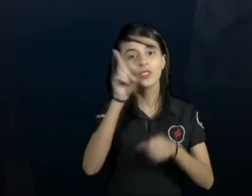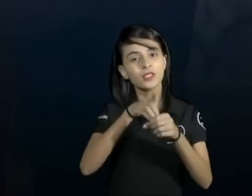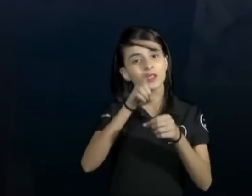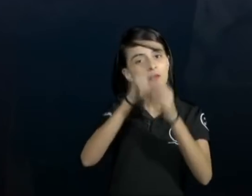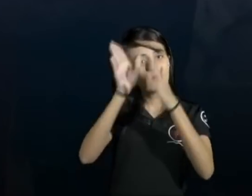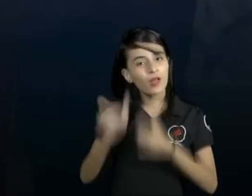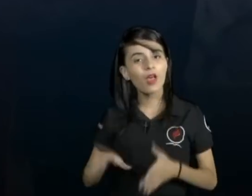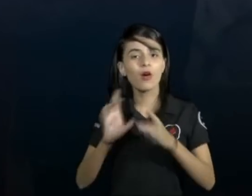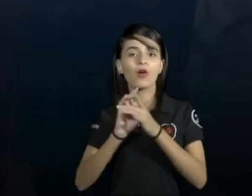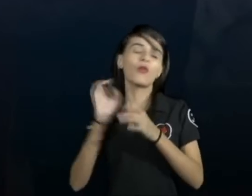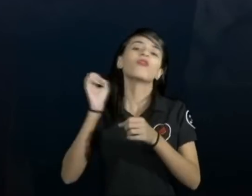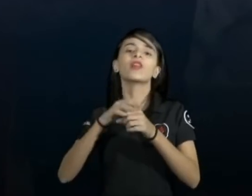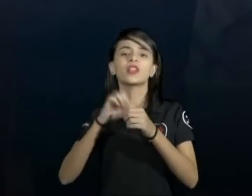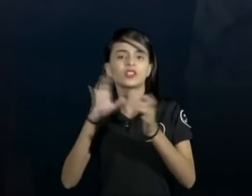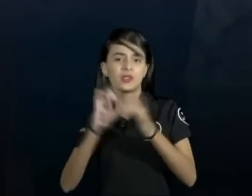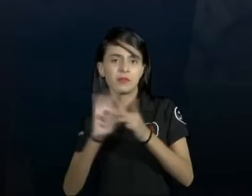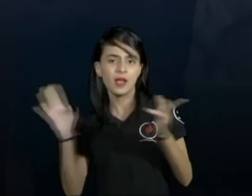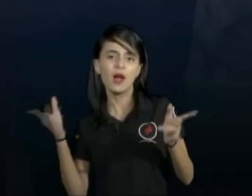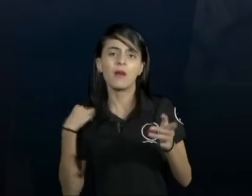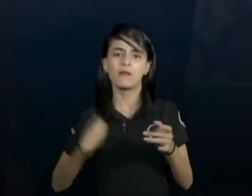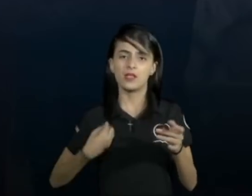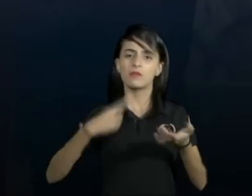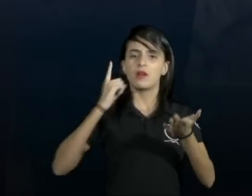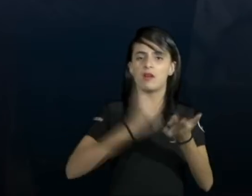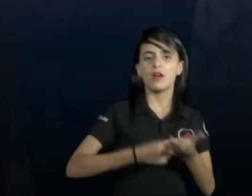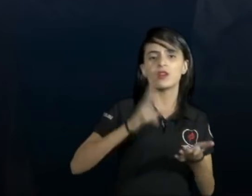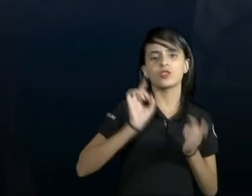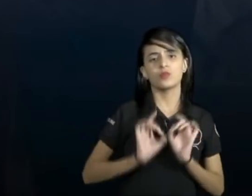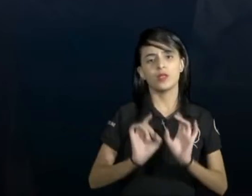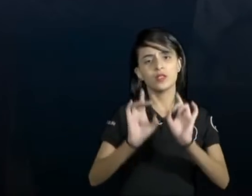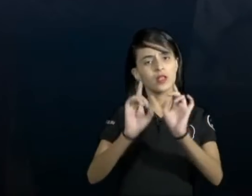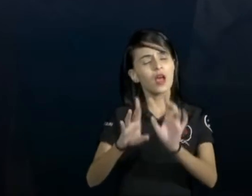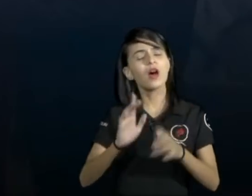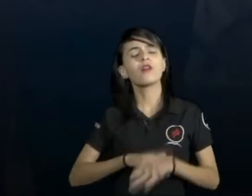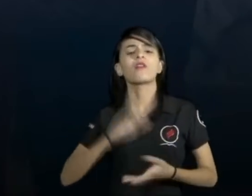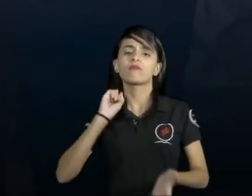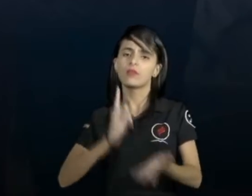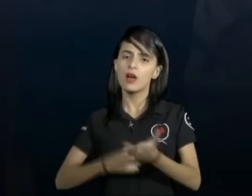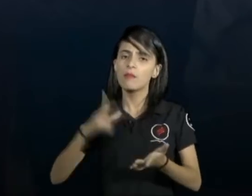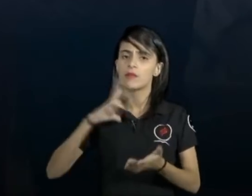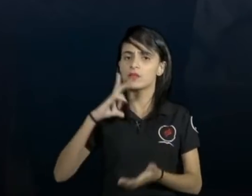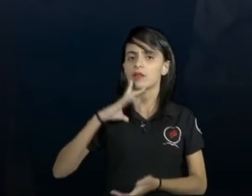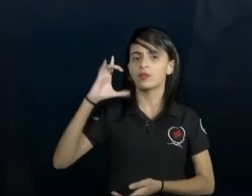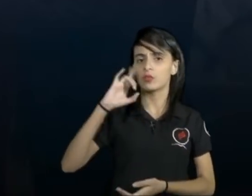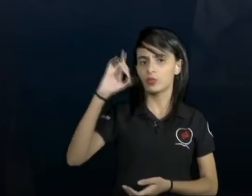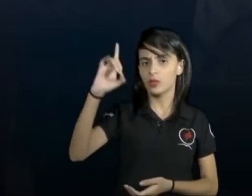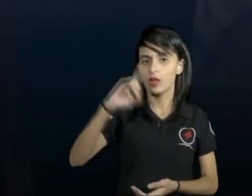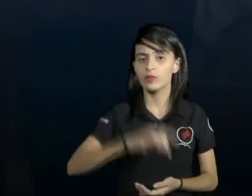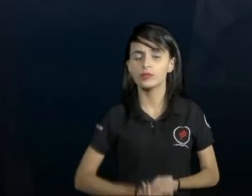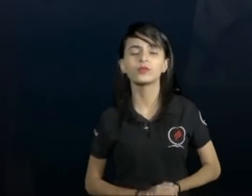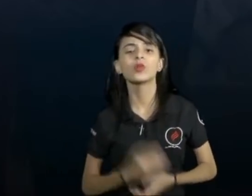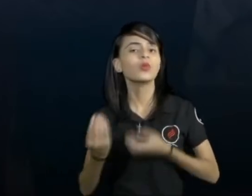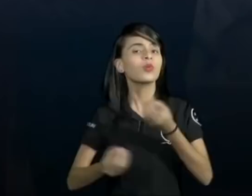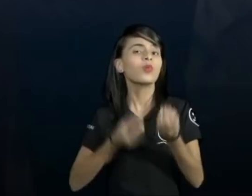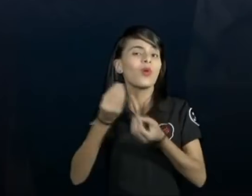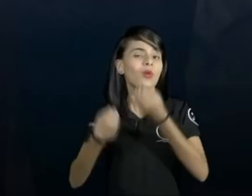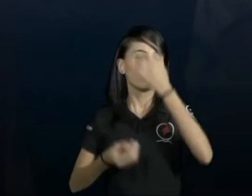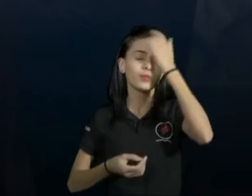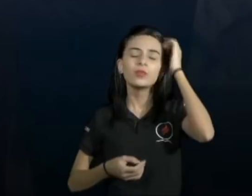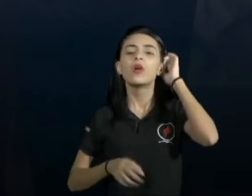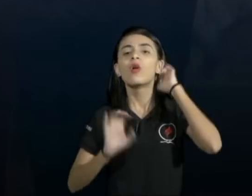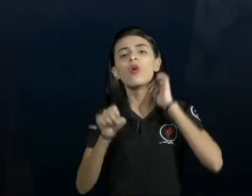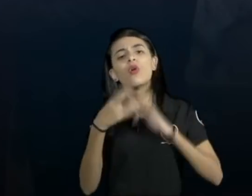ofertante Liberal participa das campanhas especiais faz votos pessoais com Deus como é que é isso